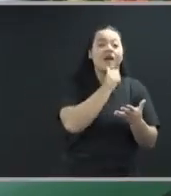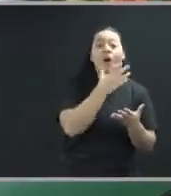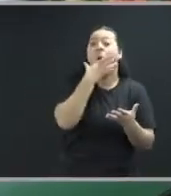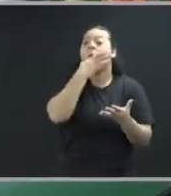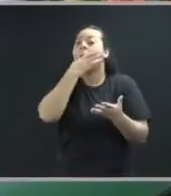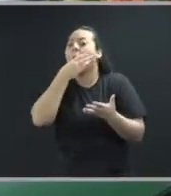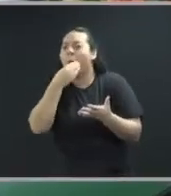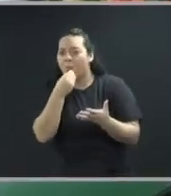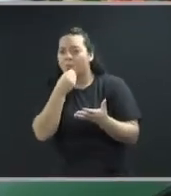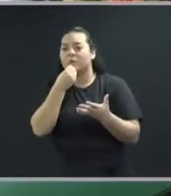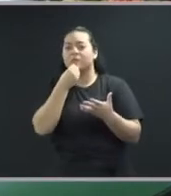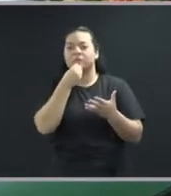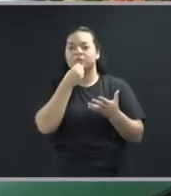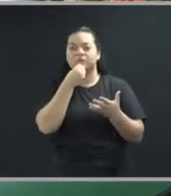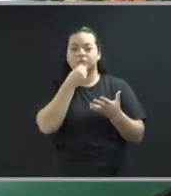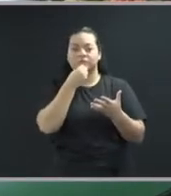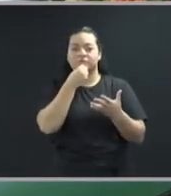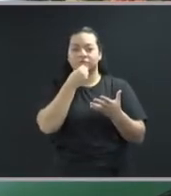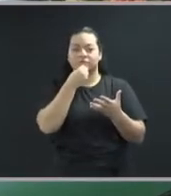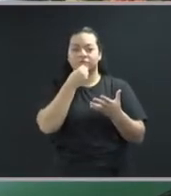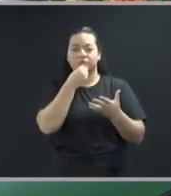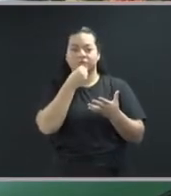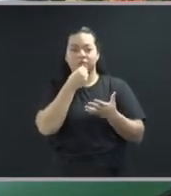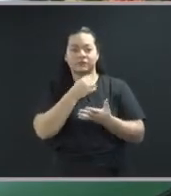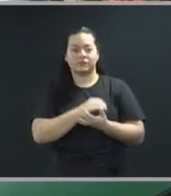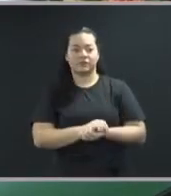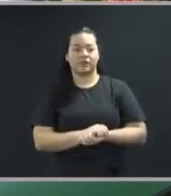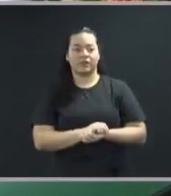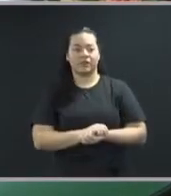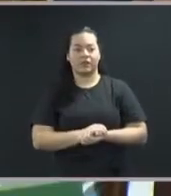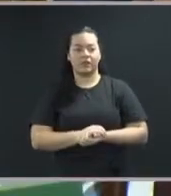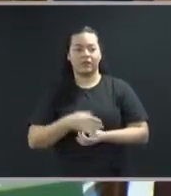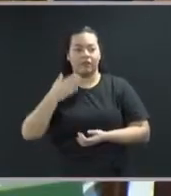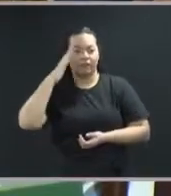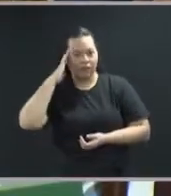Deus quer nesses últimos... Escuta aí que eu estou falando agora.